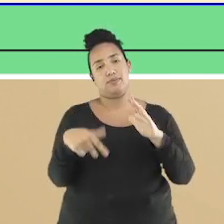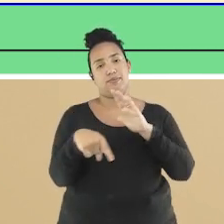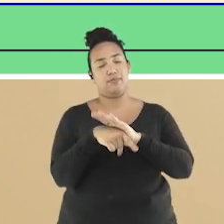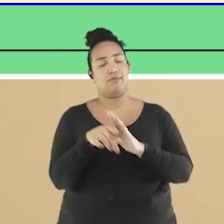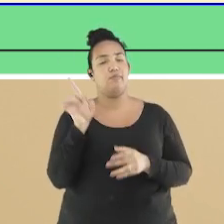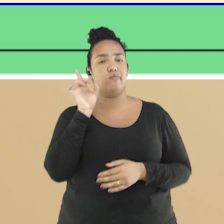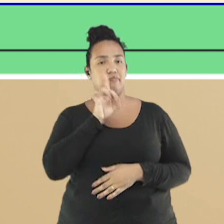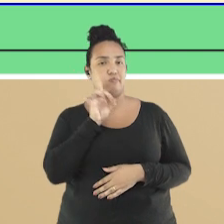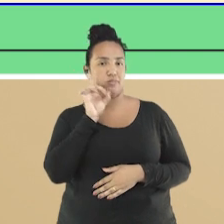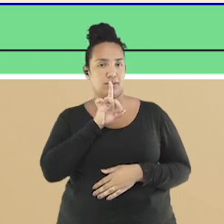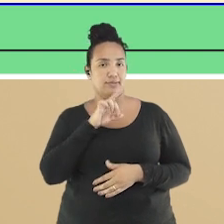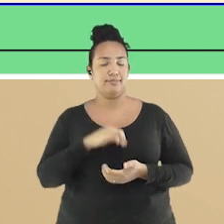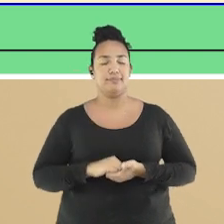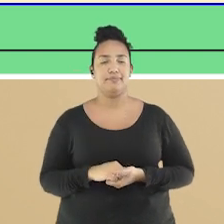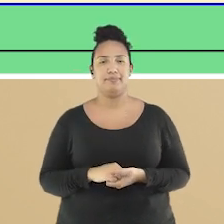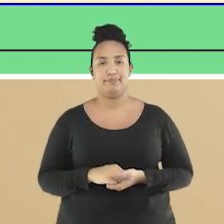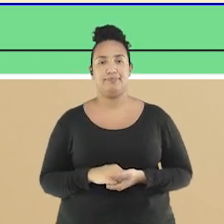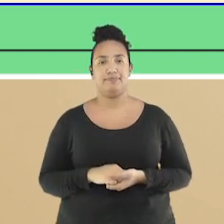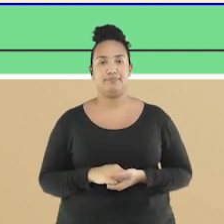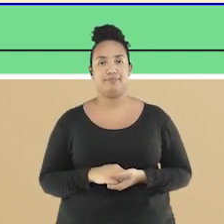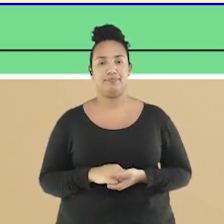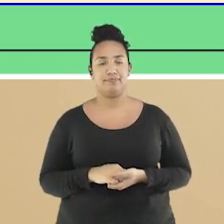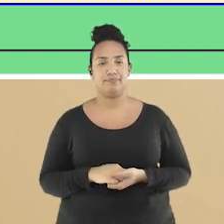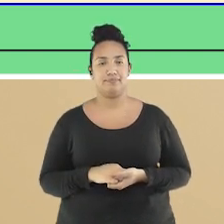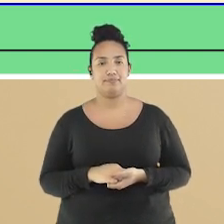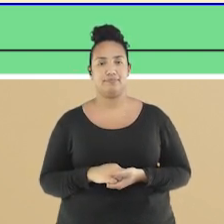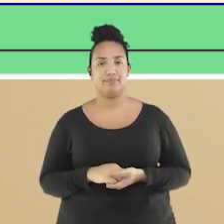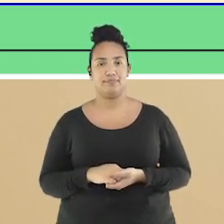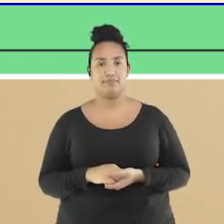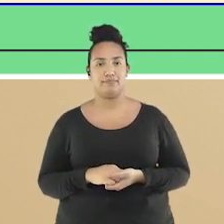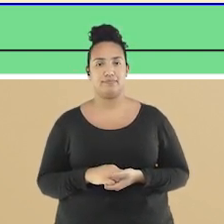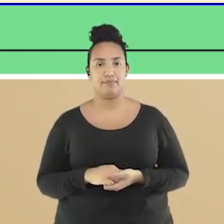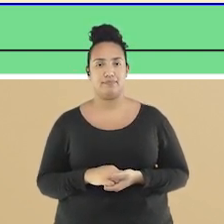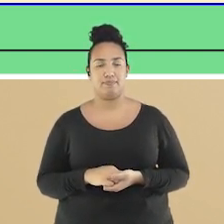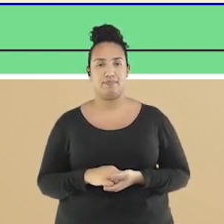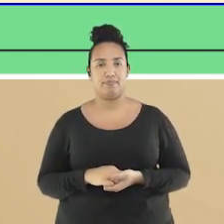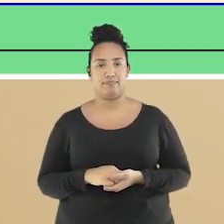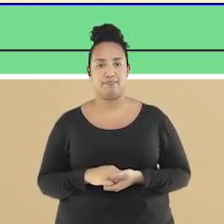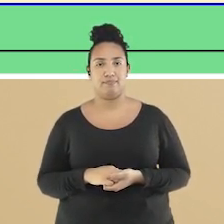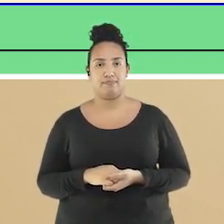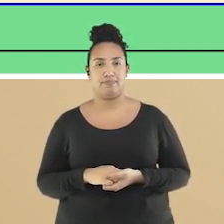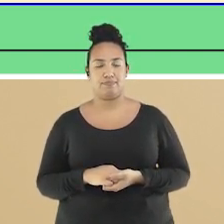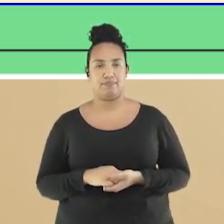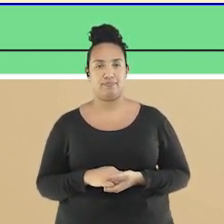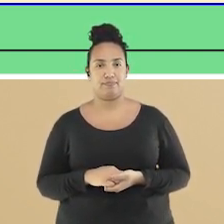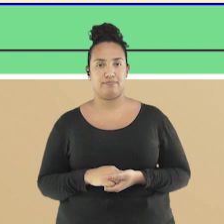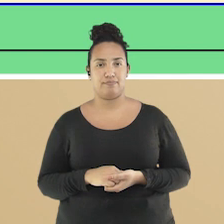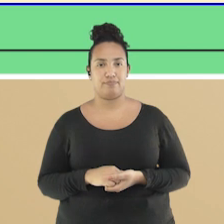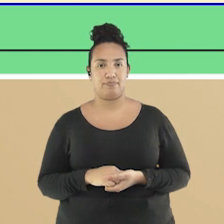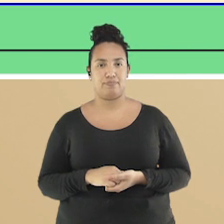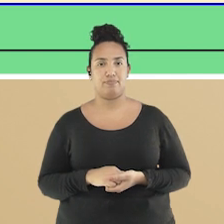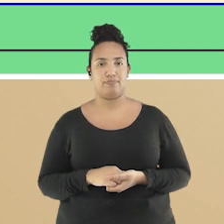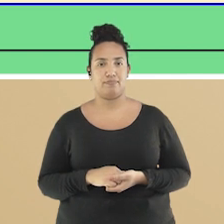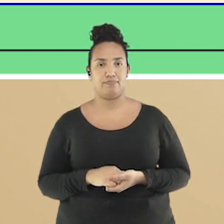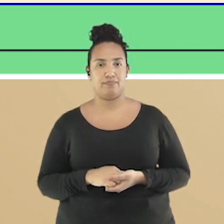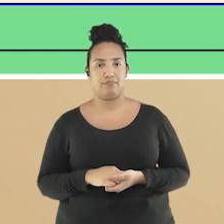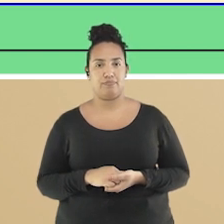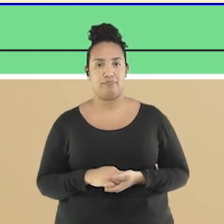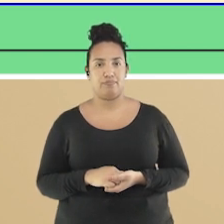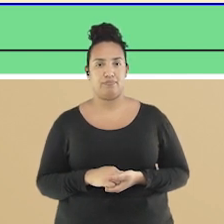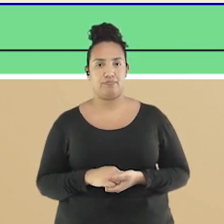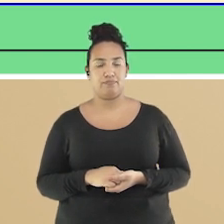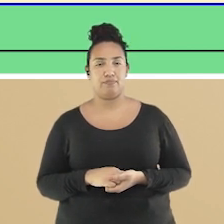americano. Labor Day is still celebrated in cities and towns across the United States with